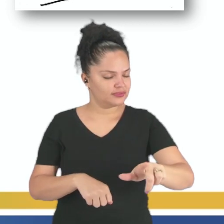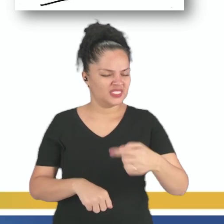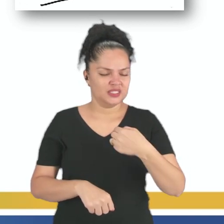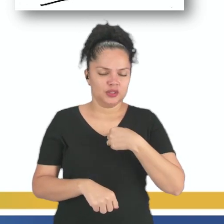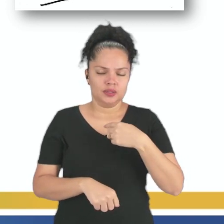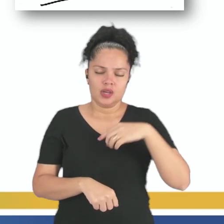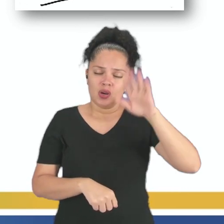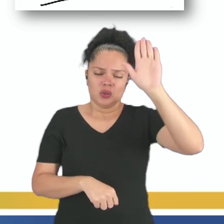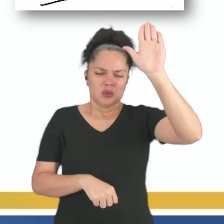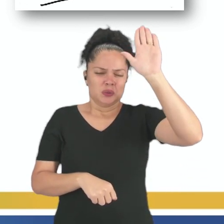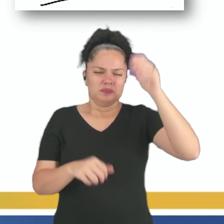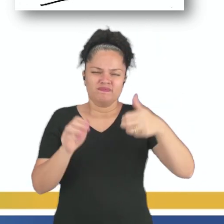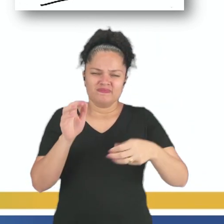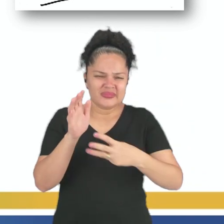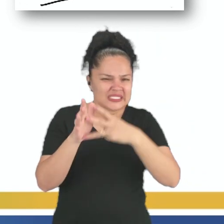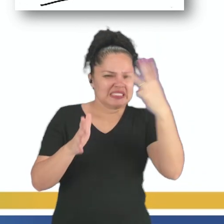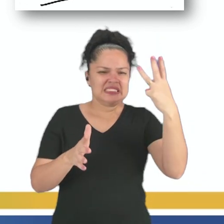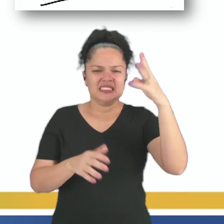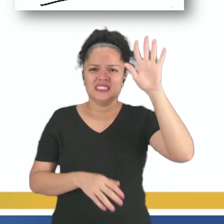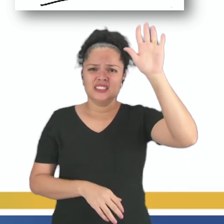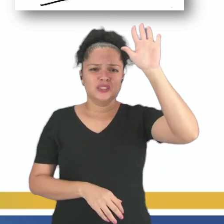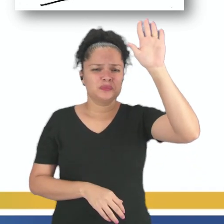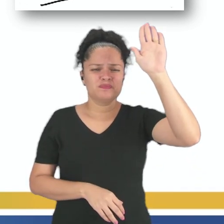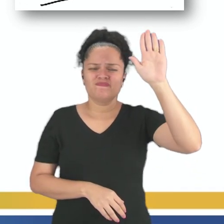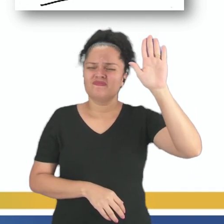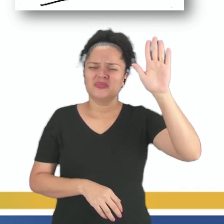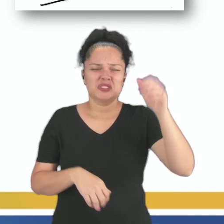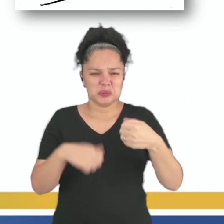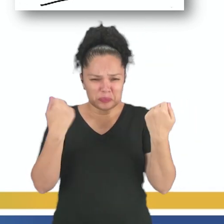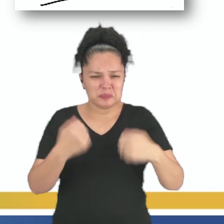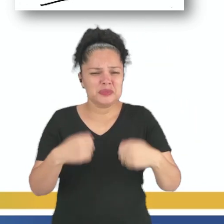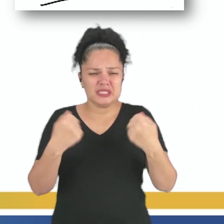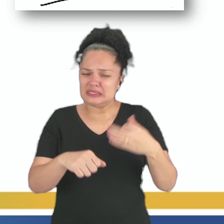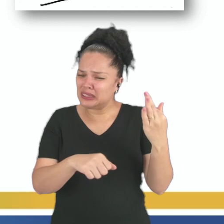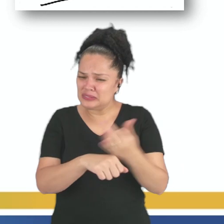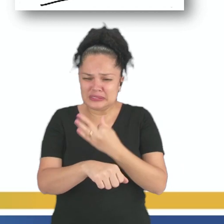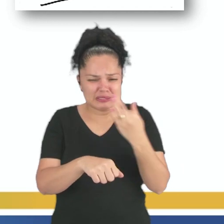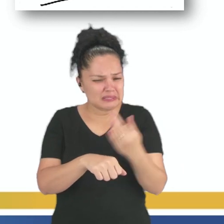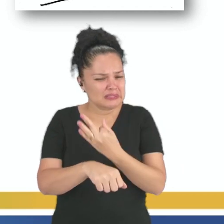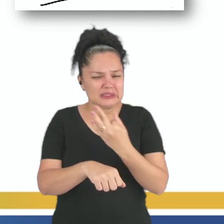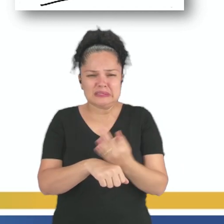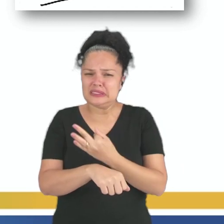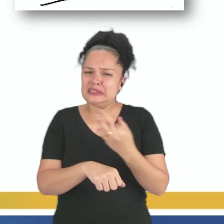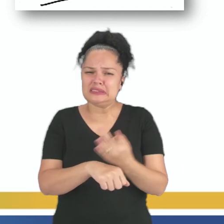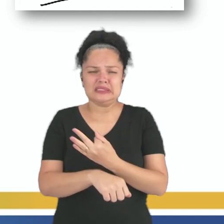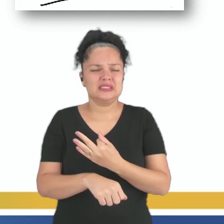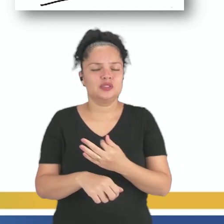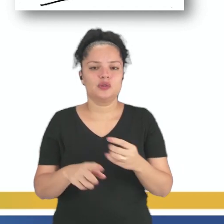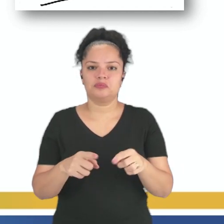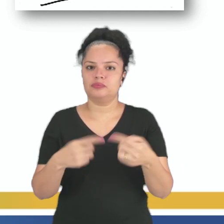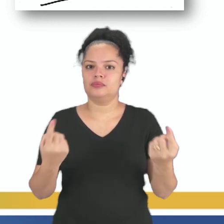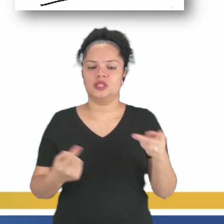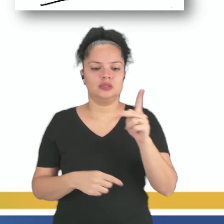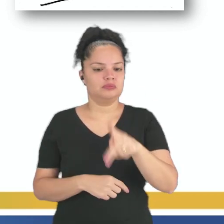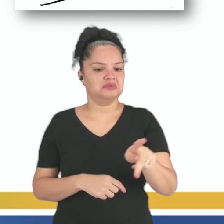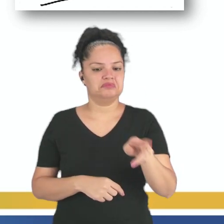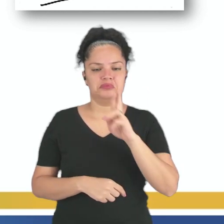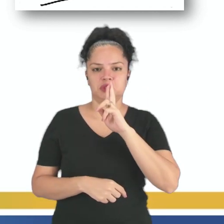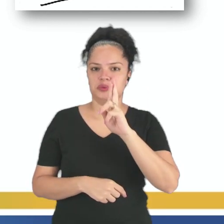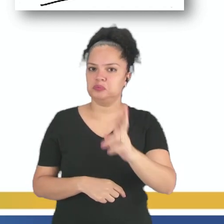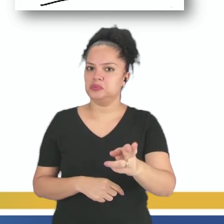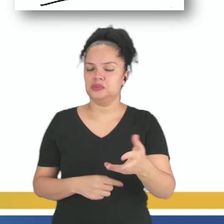Levantei a mão pela 3ª vez. Eu realmente não aguentava mais. Só que a professora nem precisou